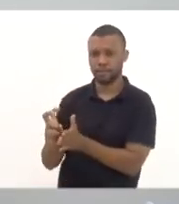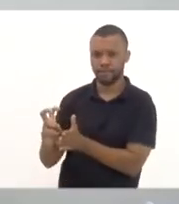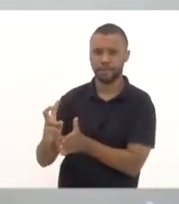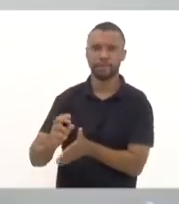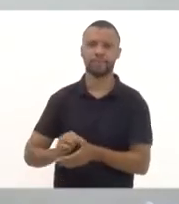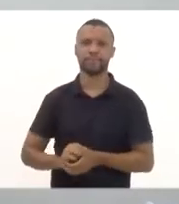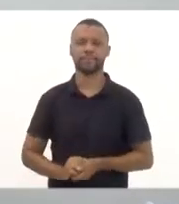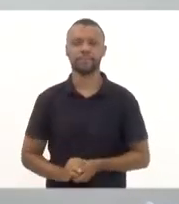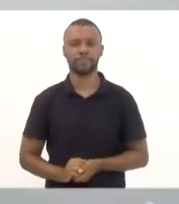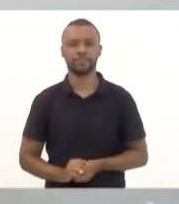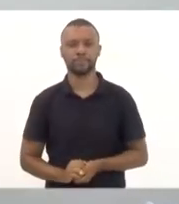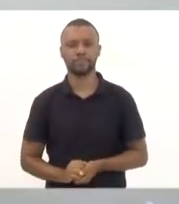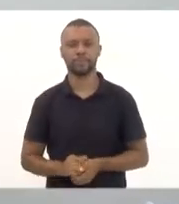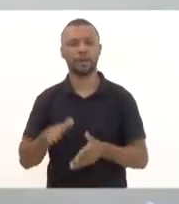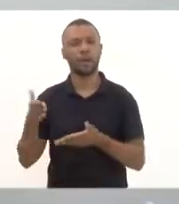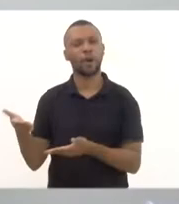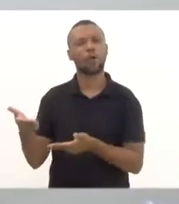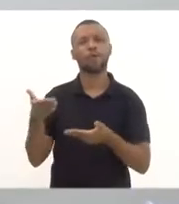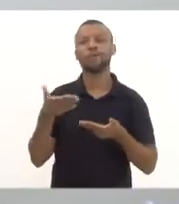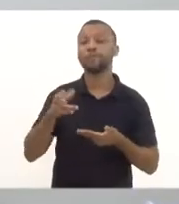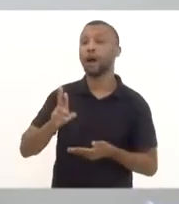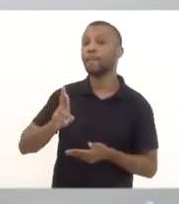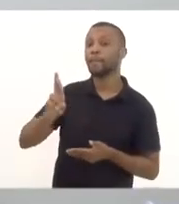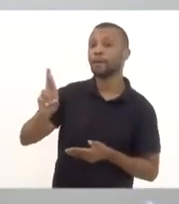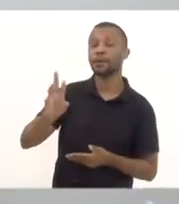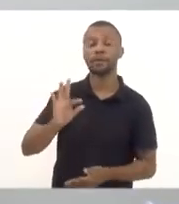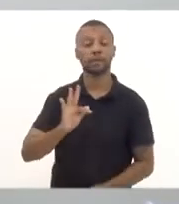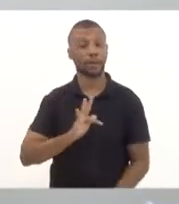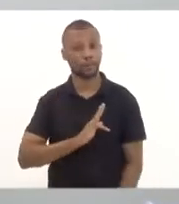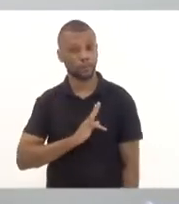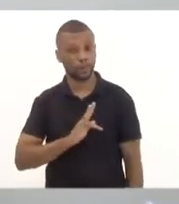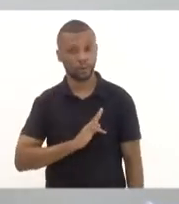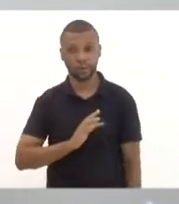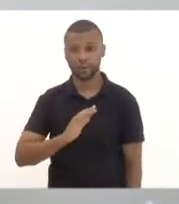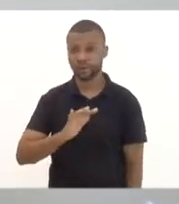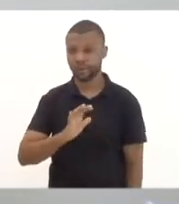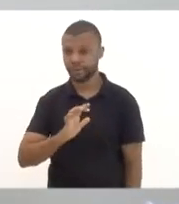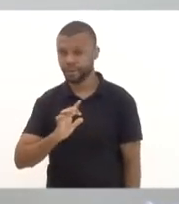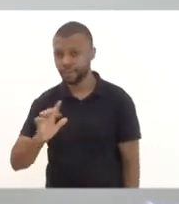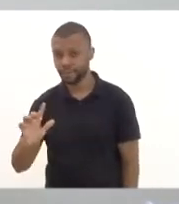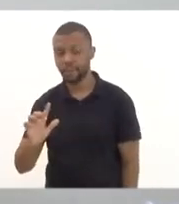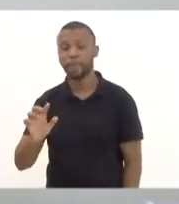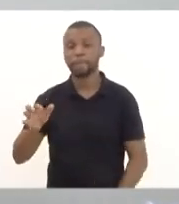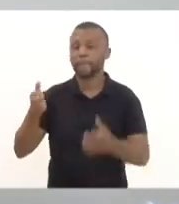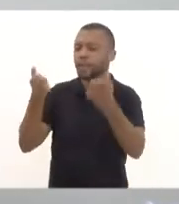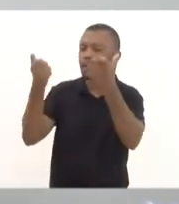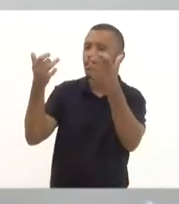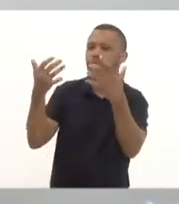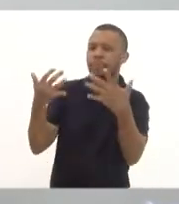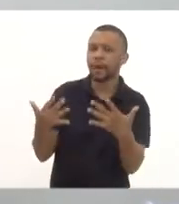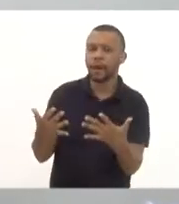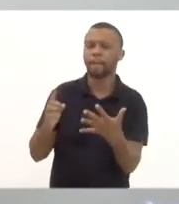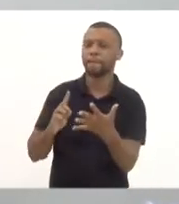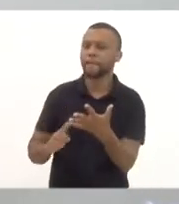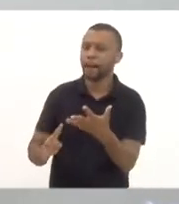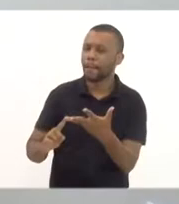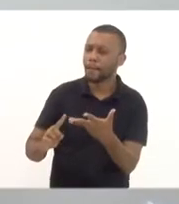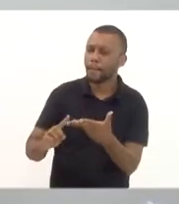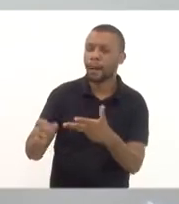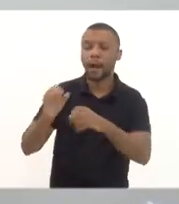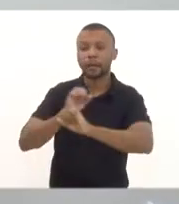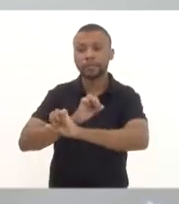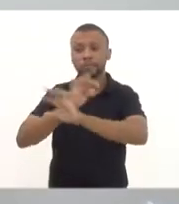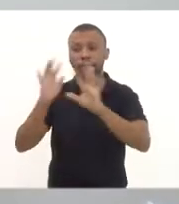convite a representante da Polícia Civil para prestar informações e esclarecimentos é